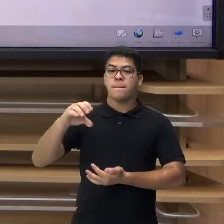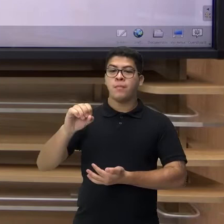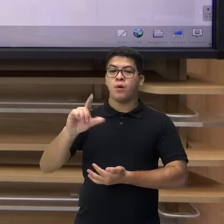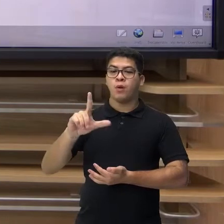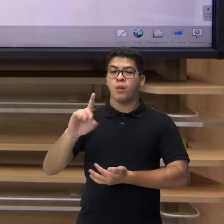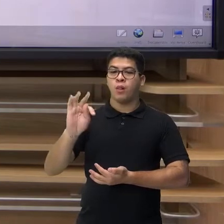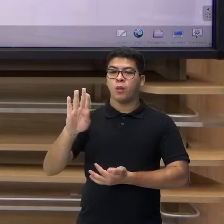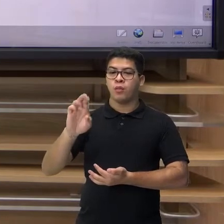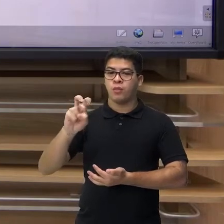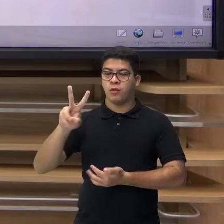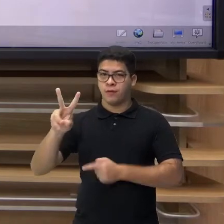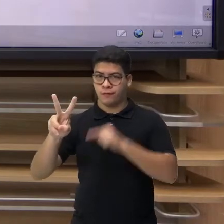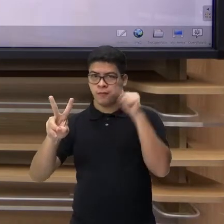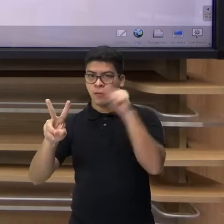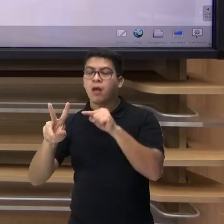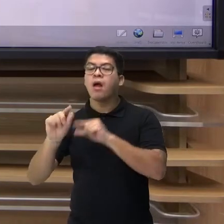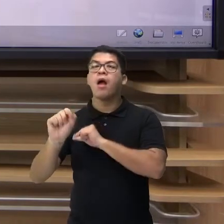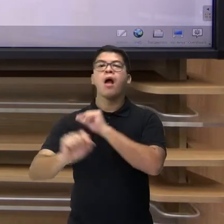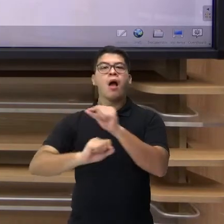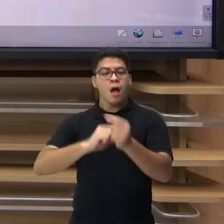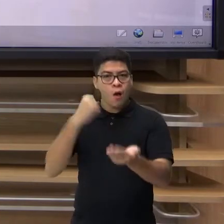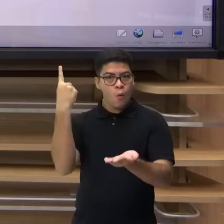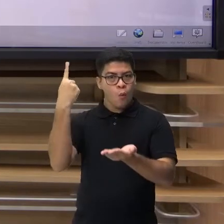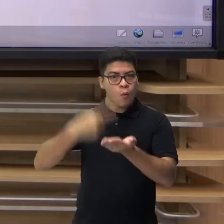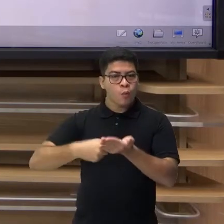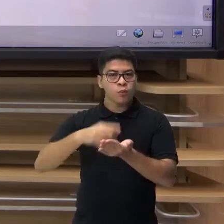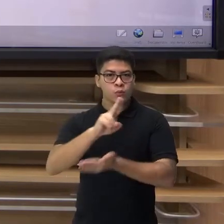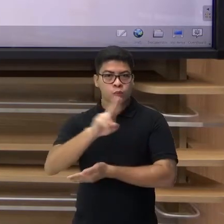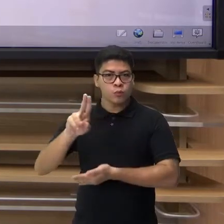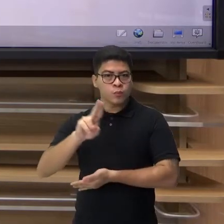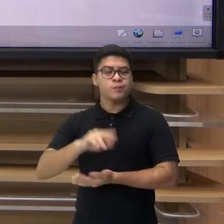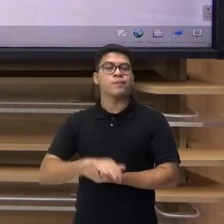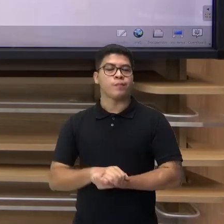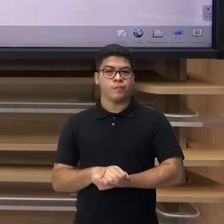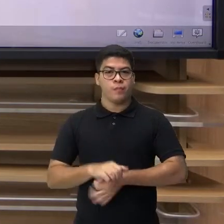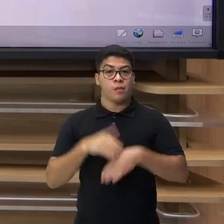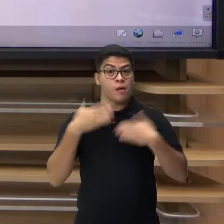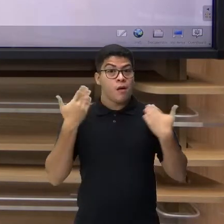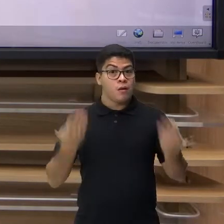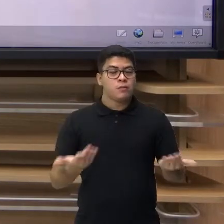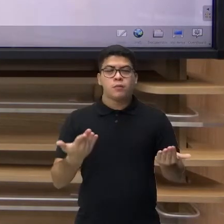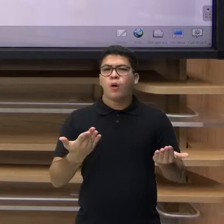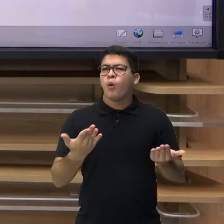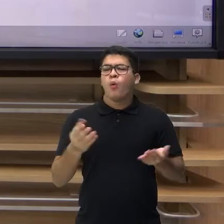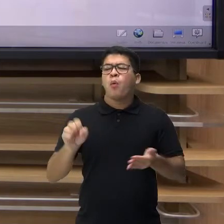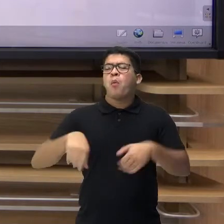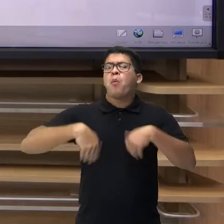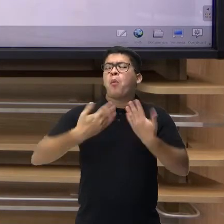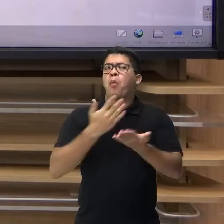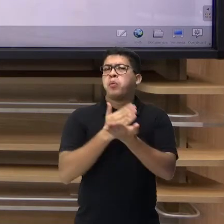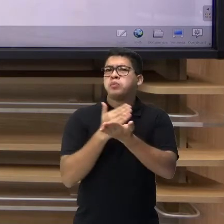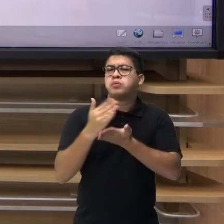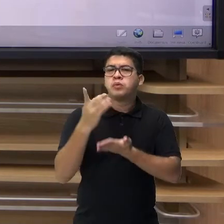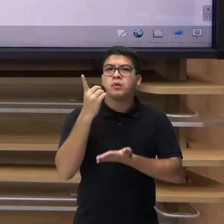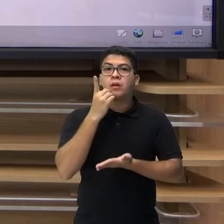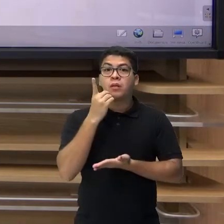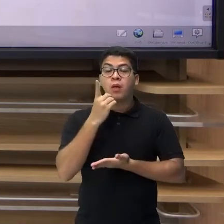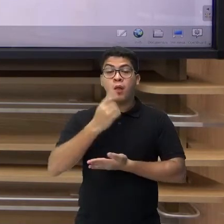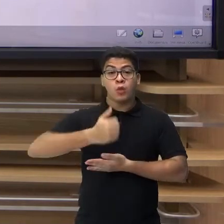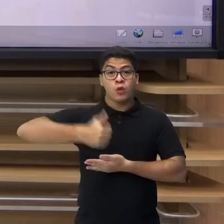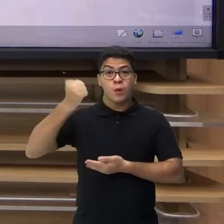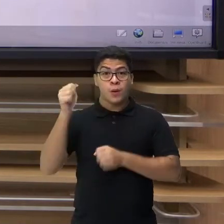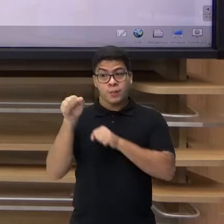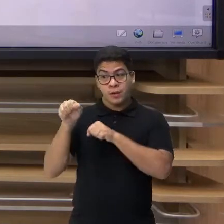esse pacto entre a União Soviética e a Alemanha. E quando é que a guerra tem início de fato? No dia 1